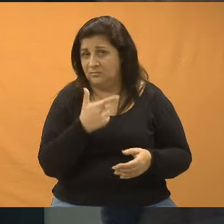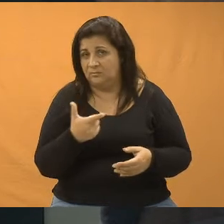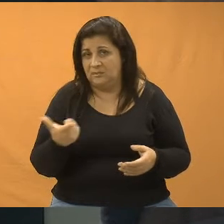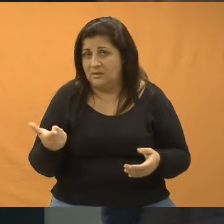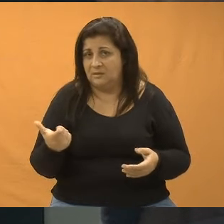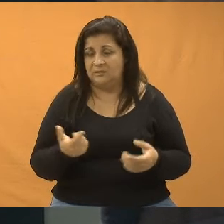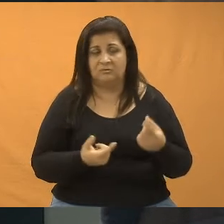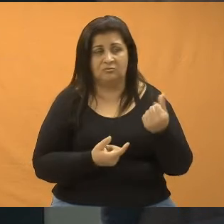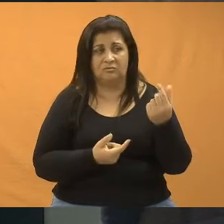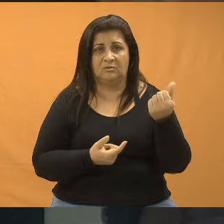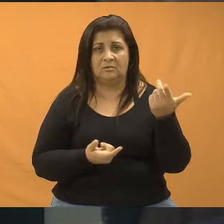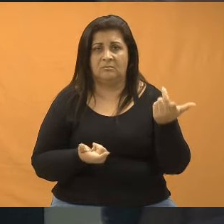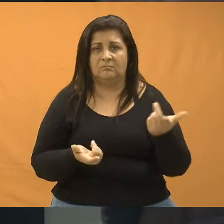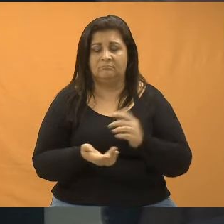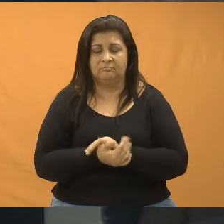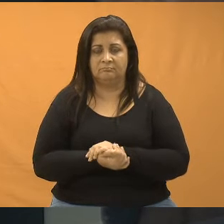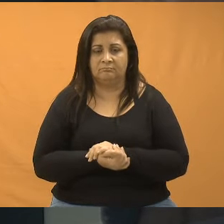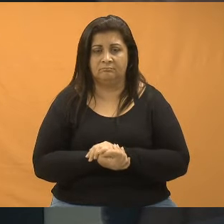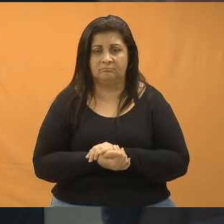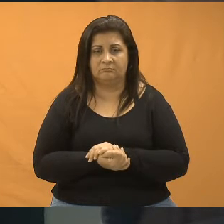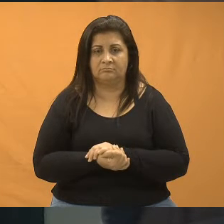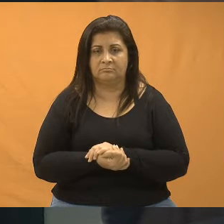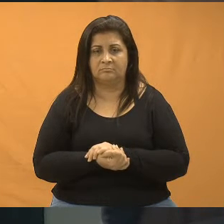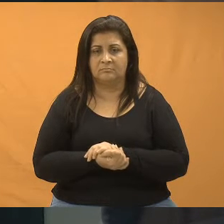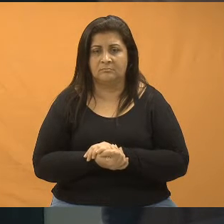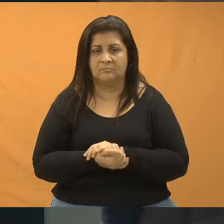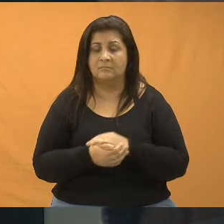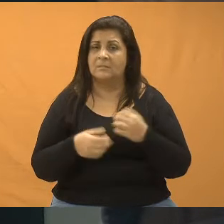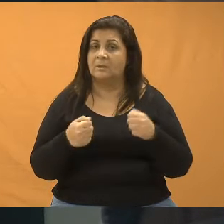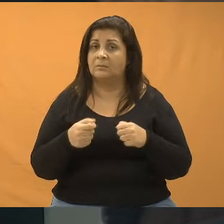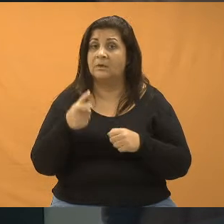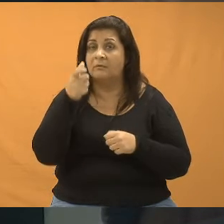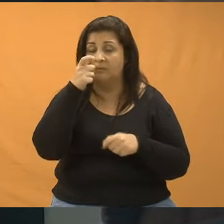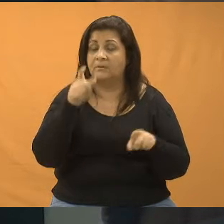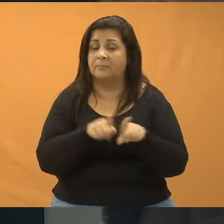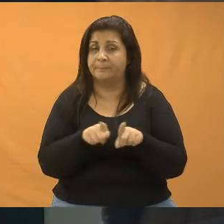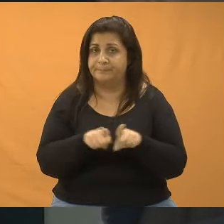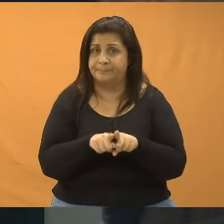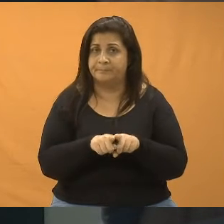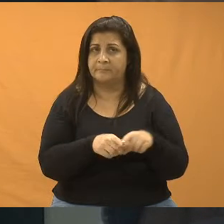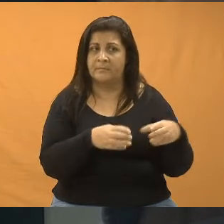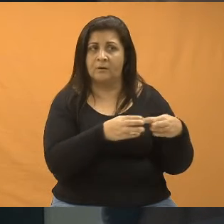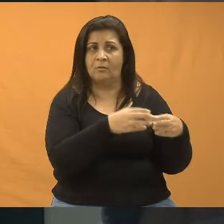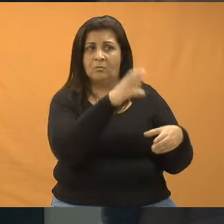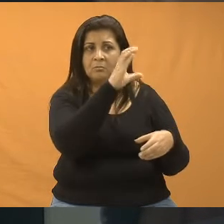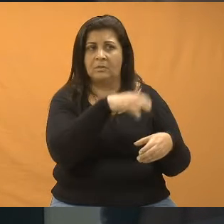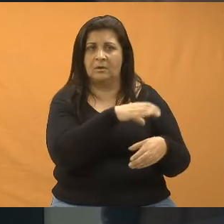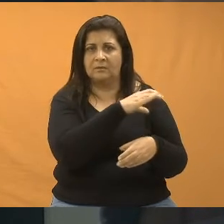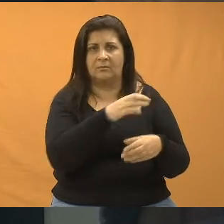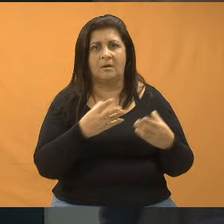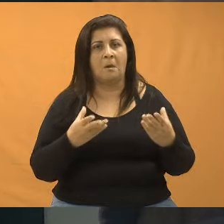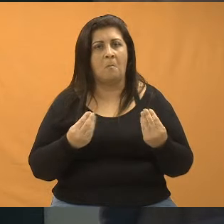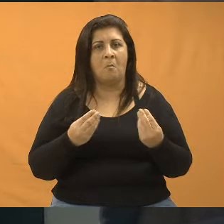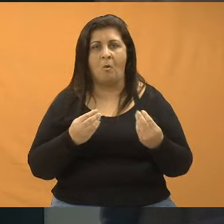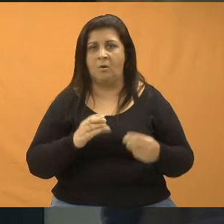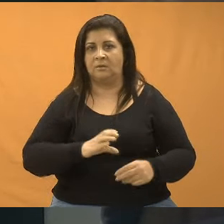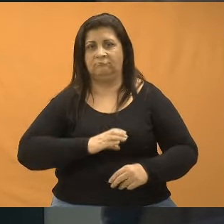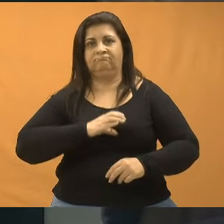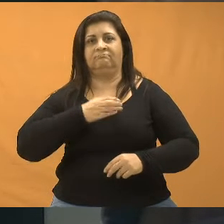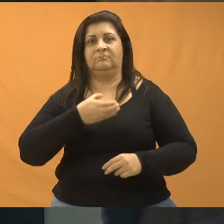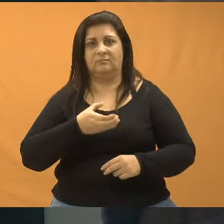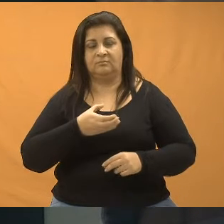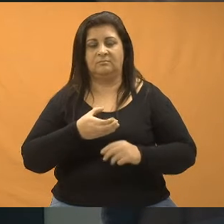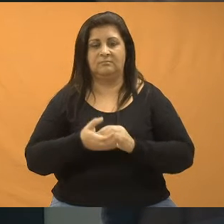reserva para assumir isso. E aqui se tem que ressaltar que a Irmandade vai ser muito corajosa.